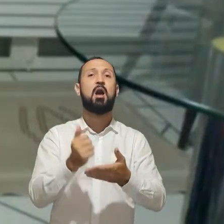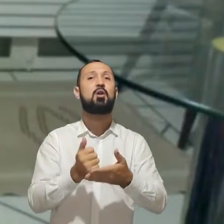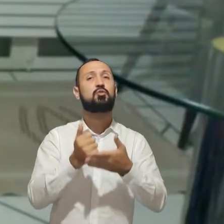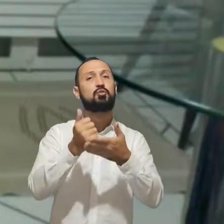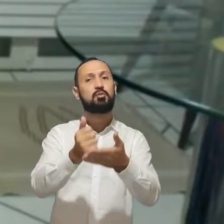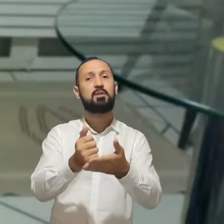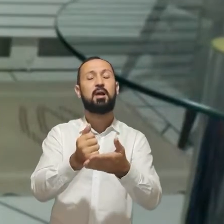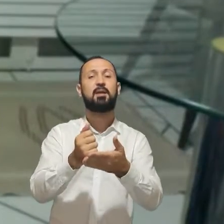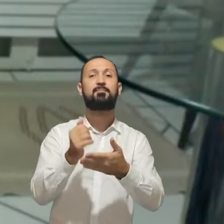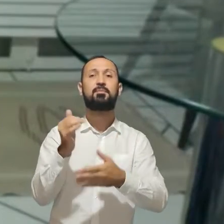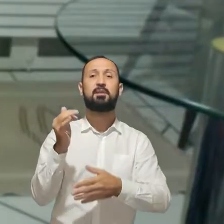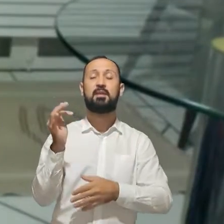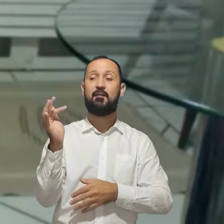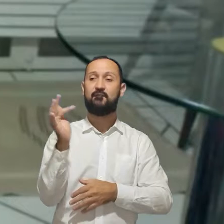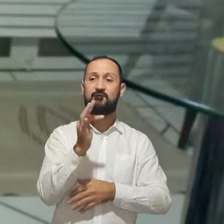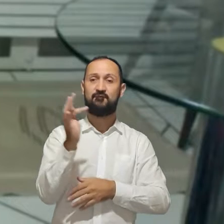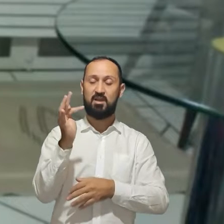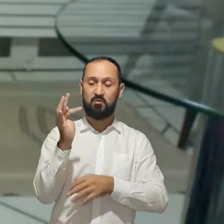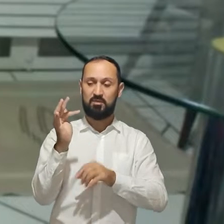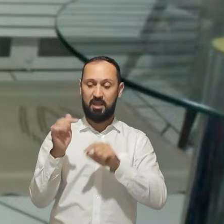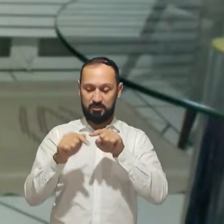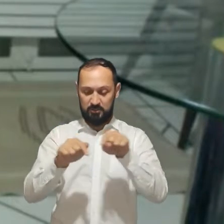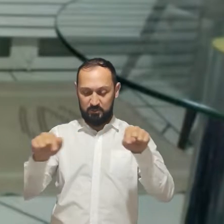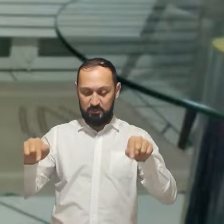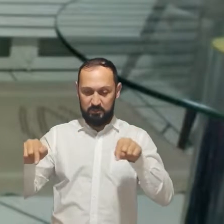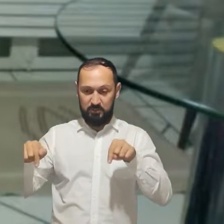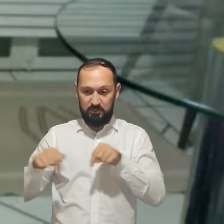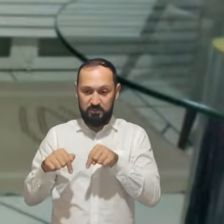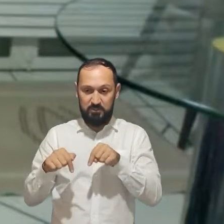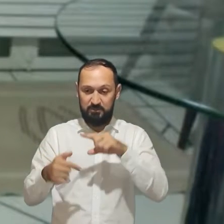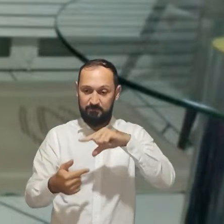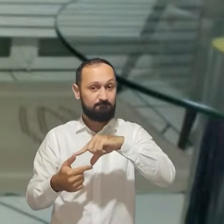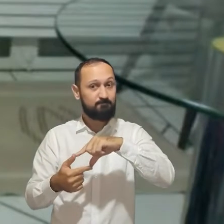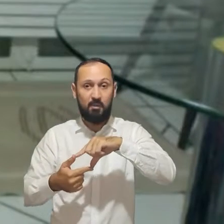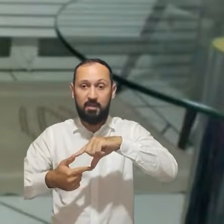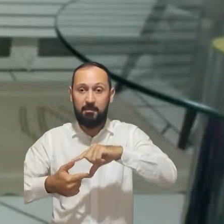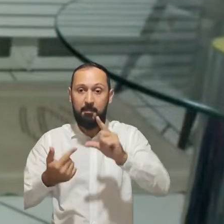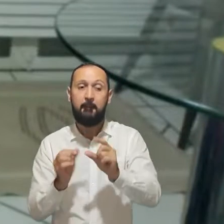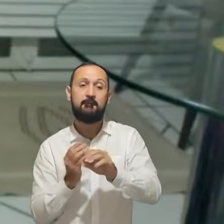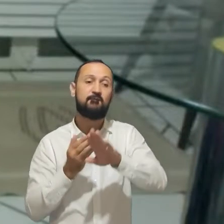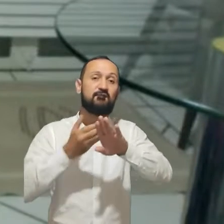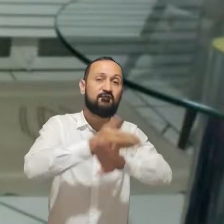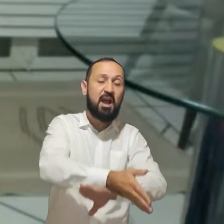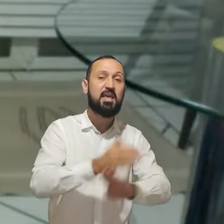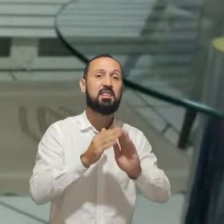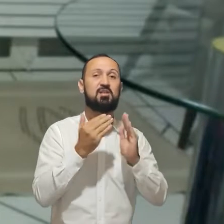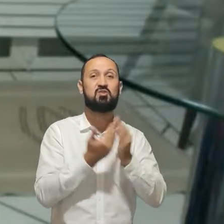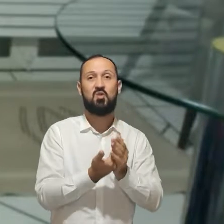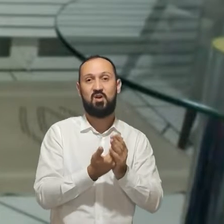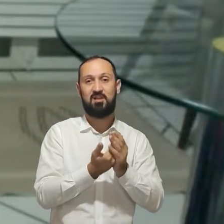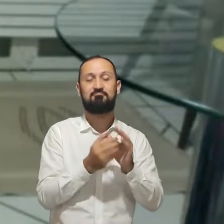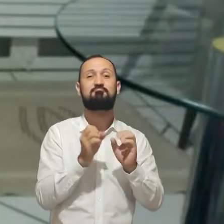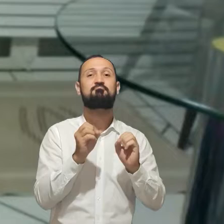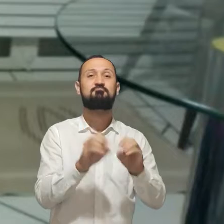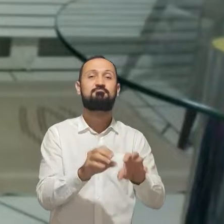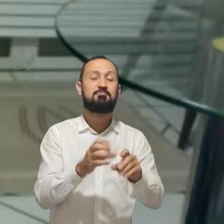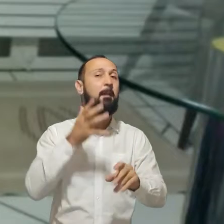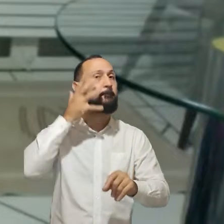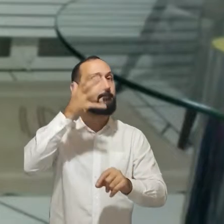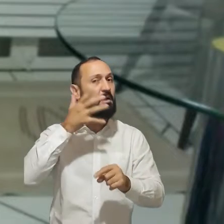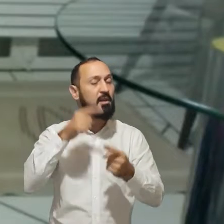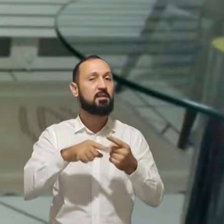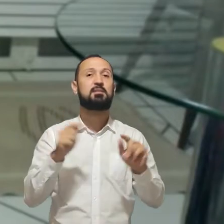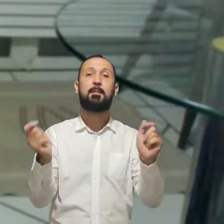levar a universidade para fora desse espaço, desse ambiente. Então, nós vamos às escolas,